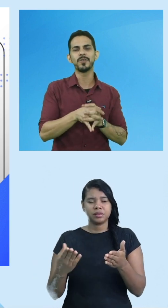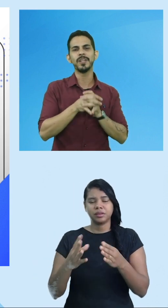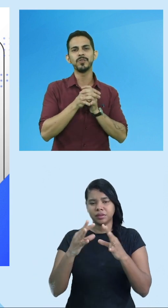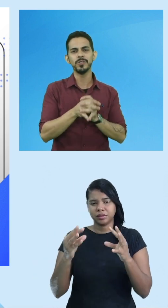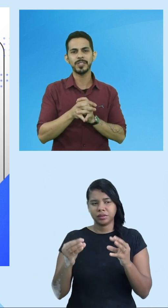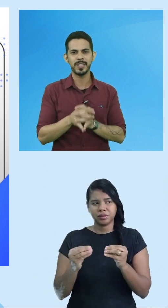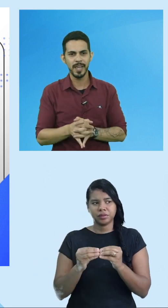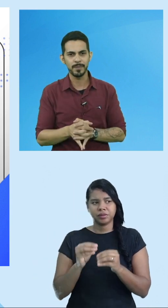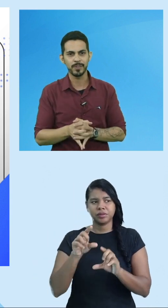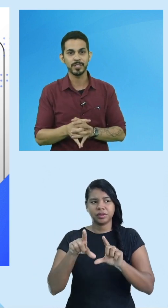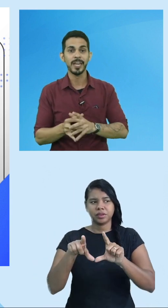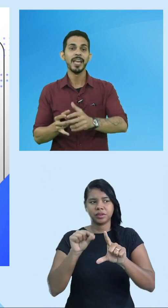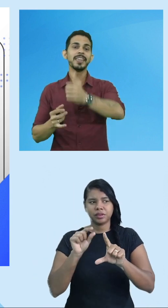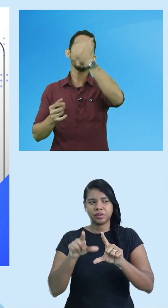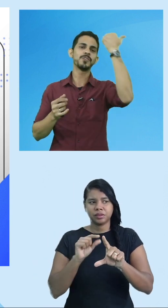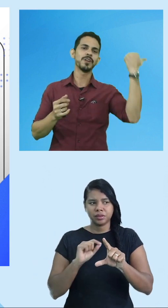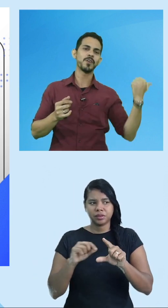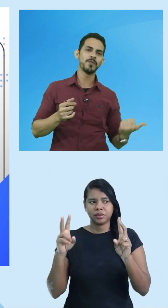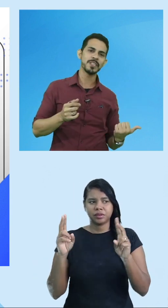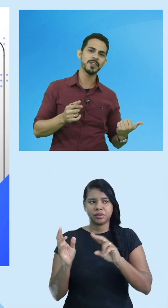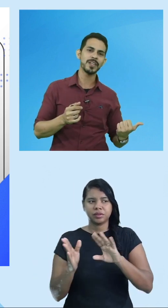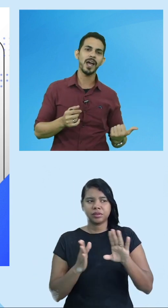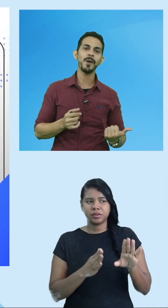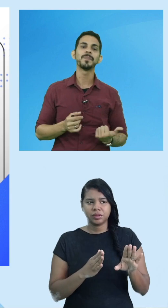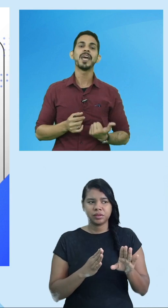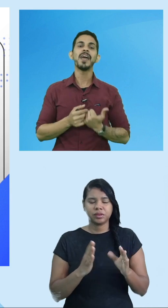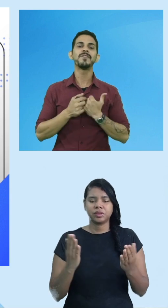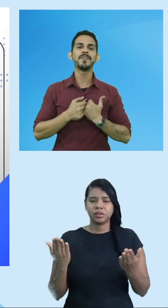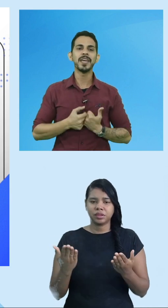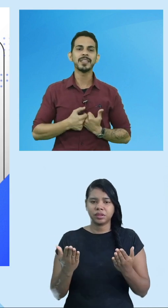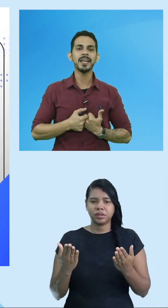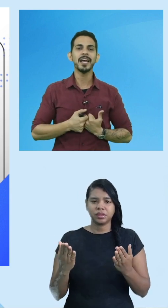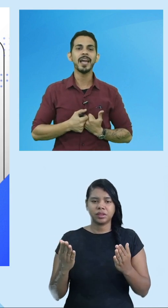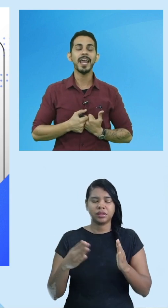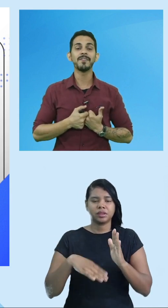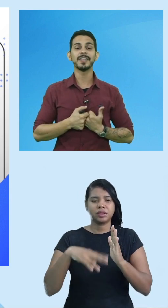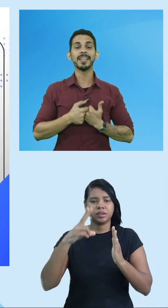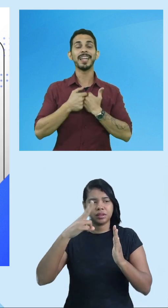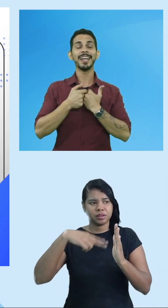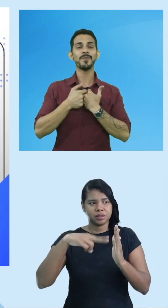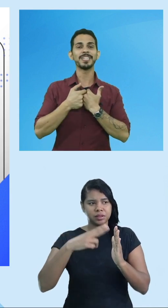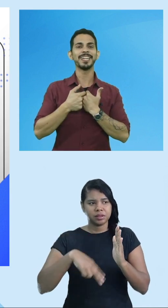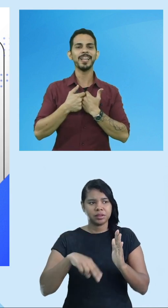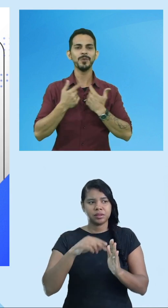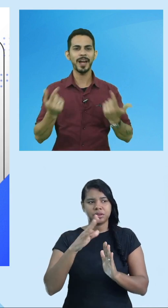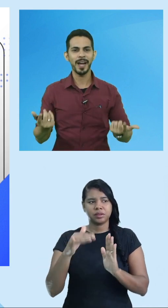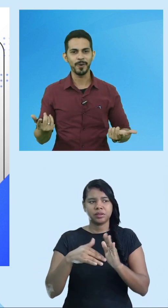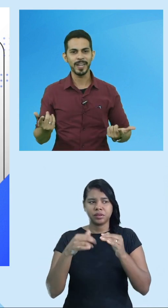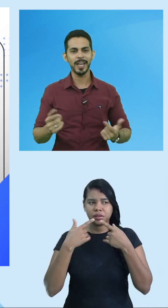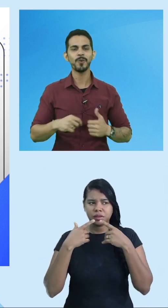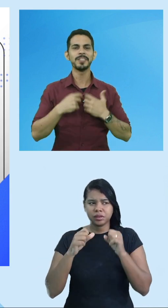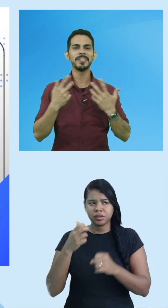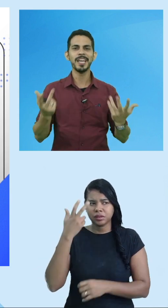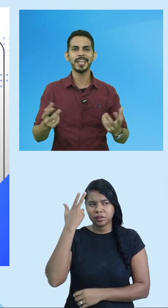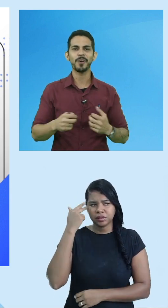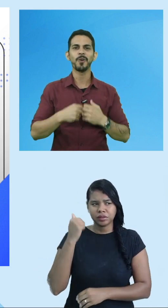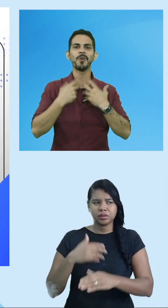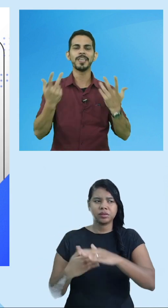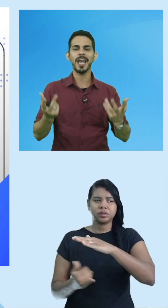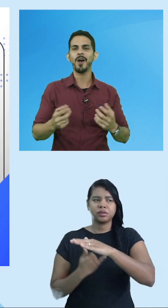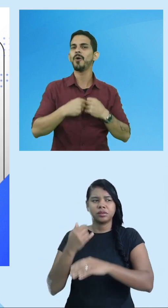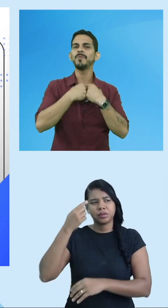da escolha dos termos. Na leitura convencional, ela é feita na linguagem natural, né?